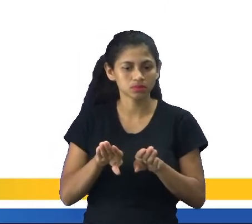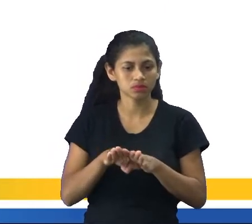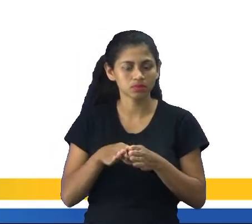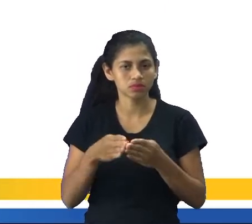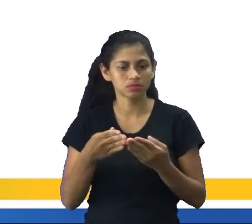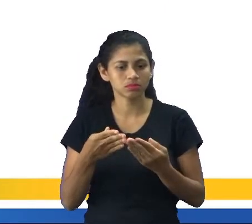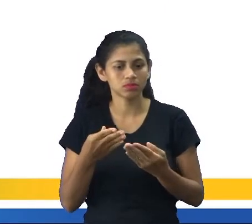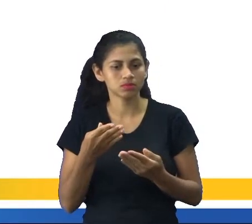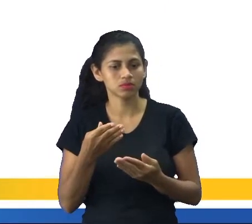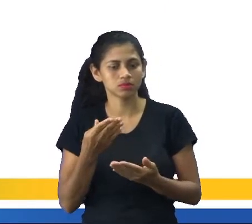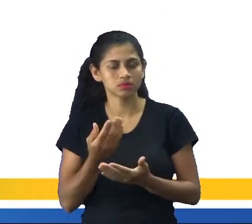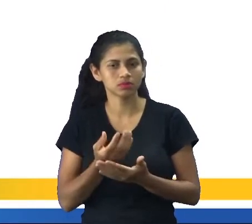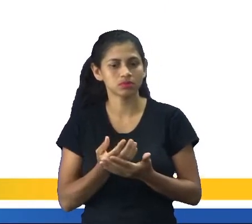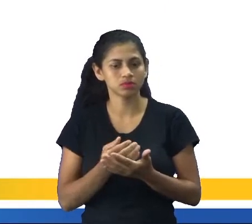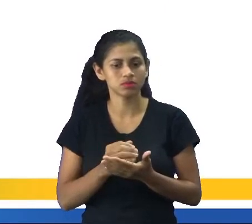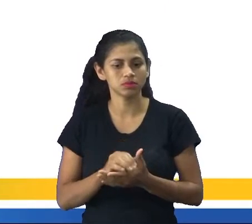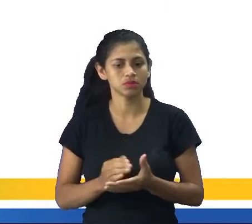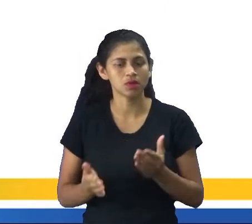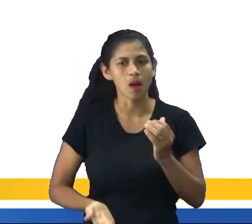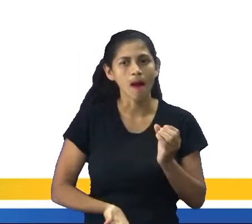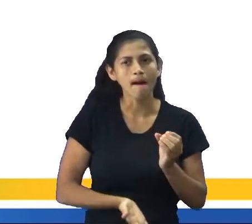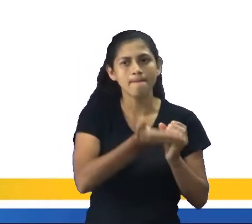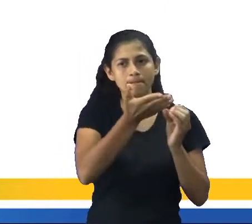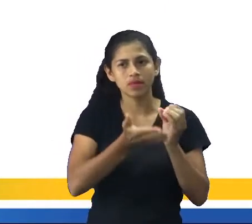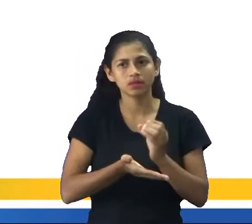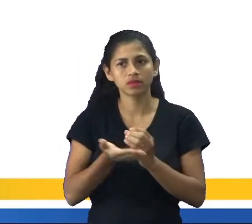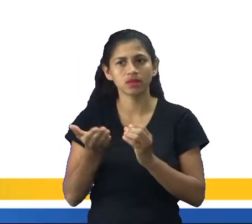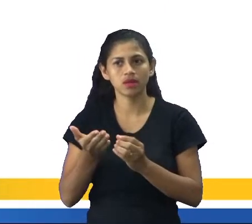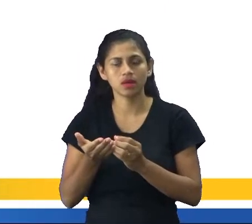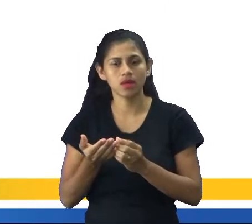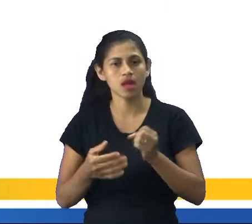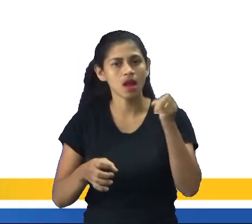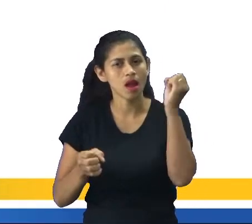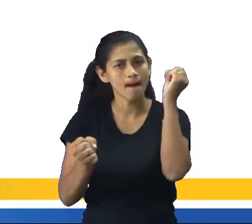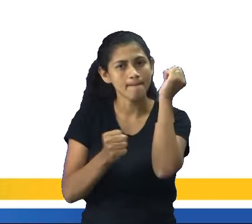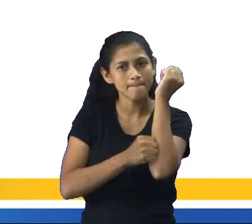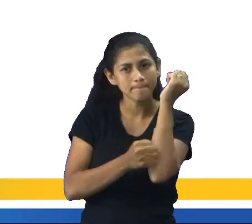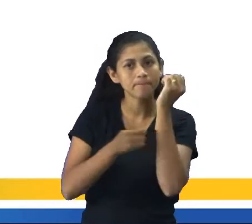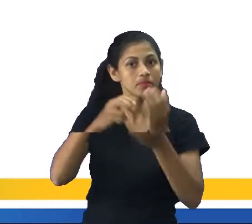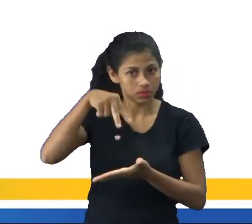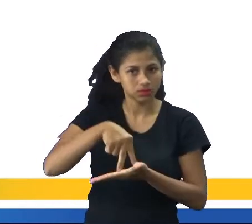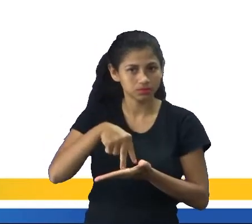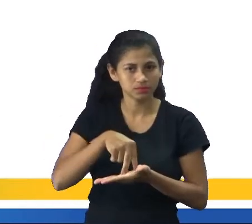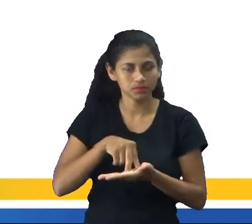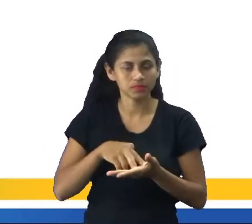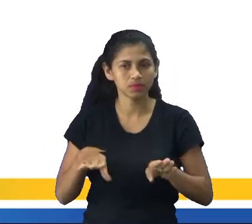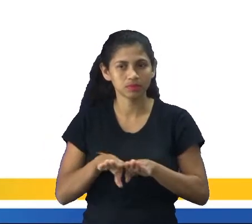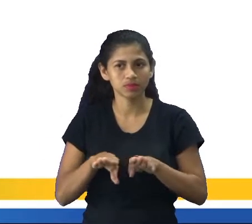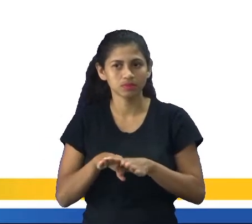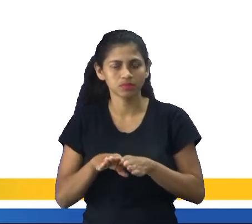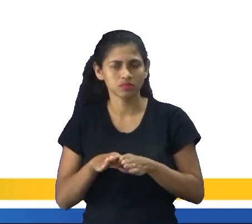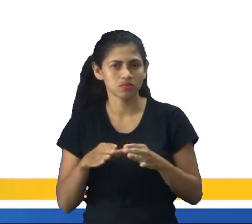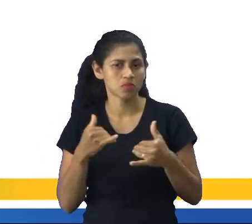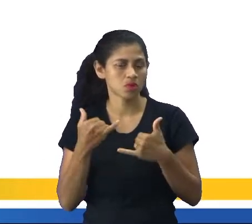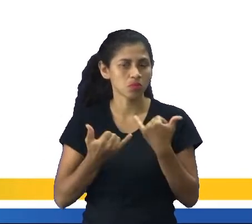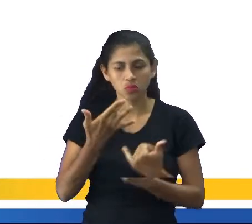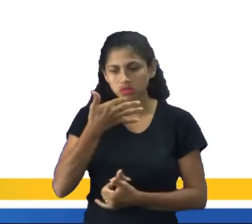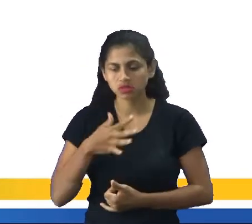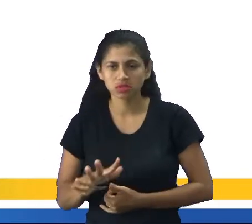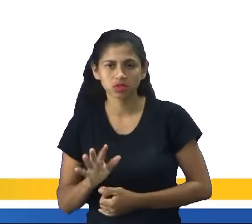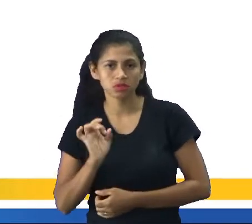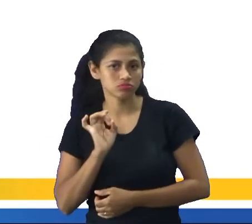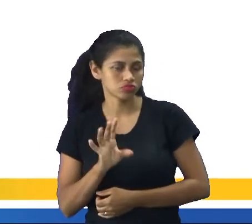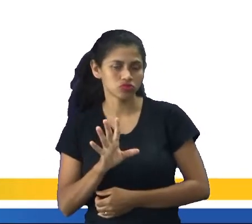pau. Já outros são curiosos e originais. Existem brincadeiras que só as crianças jogam, outros que os adultos